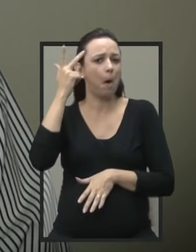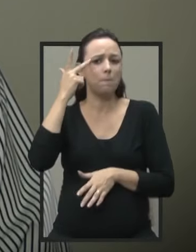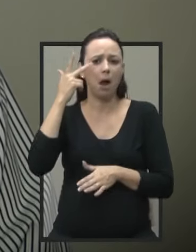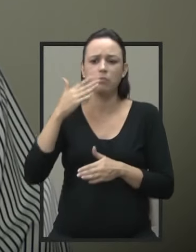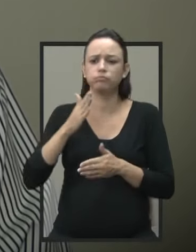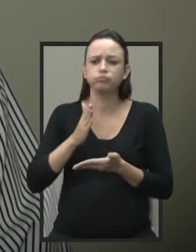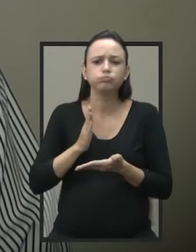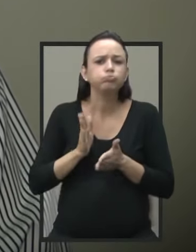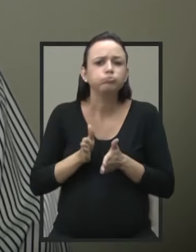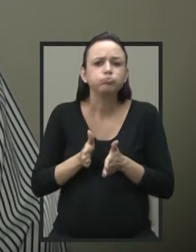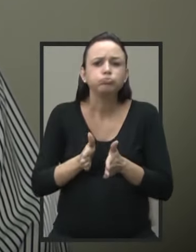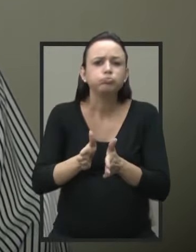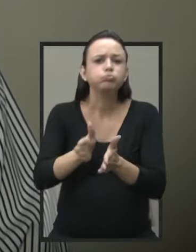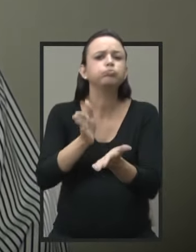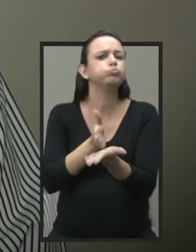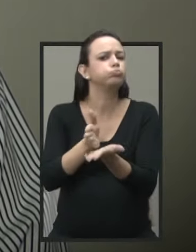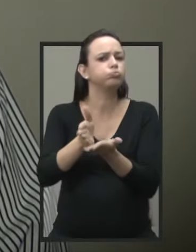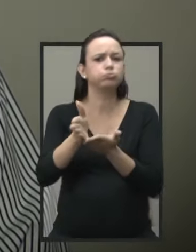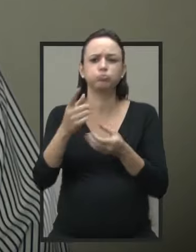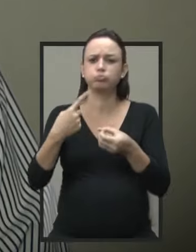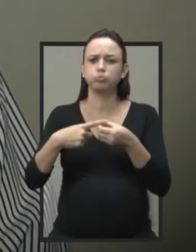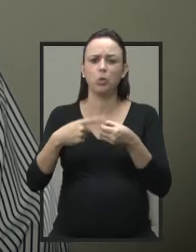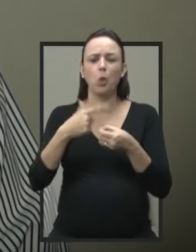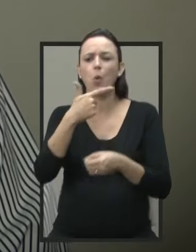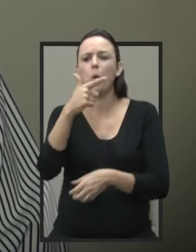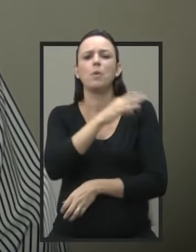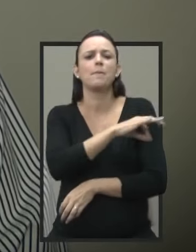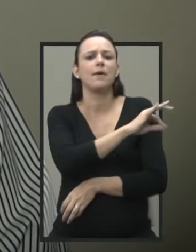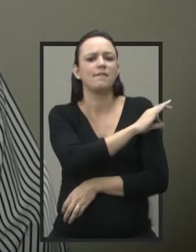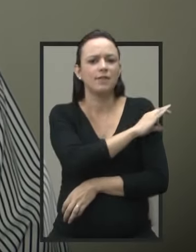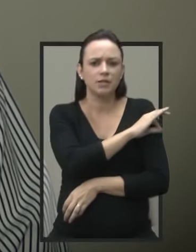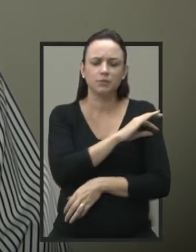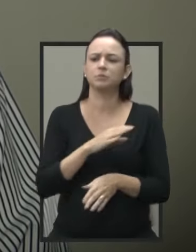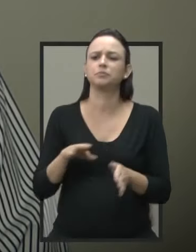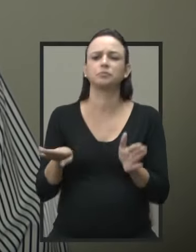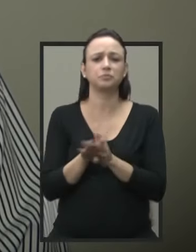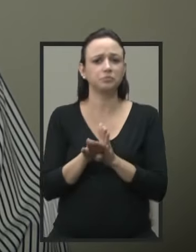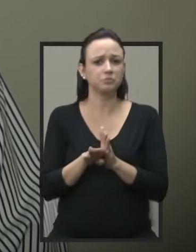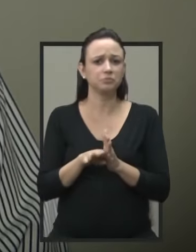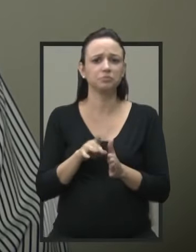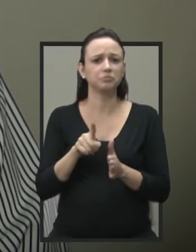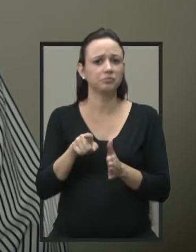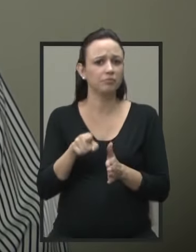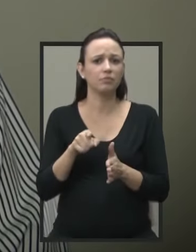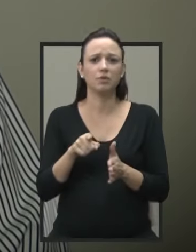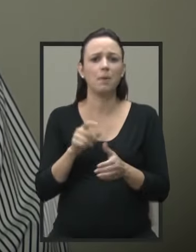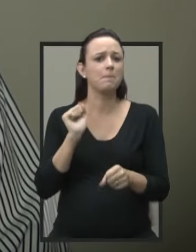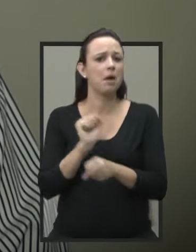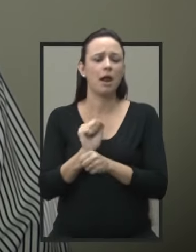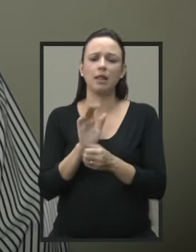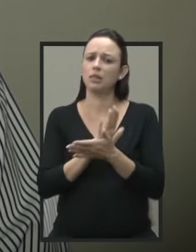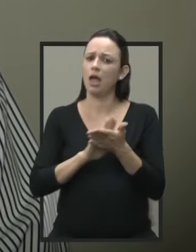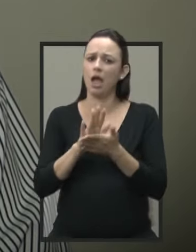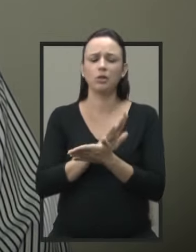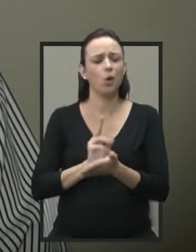normalmente. A cidade teve sequência com os outros prefeitos que entraram, tudo, e não teve